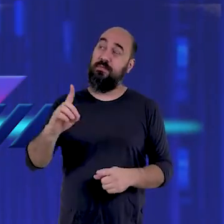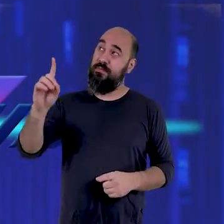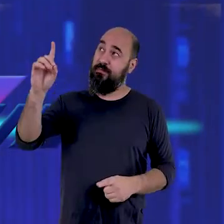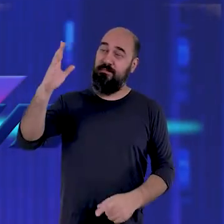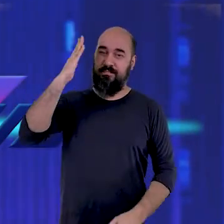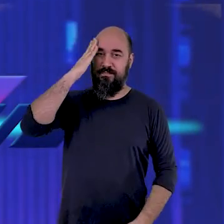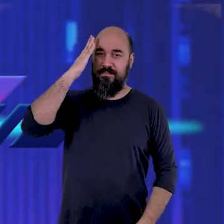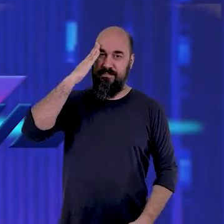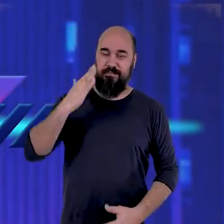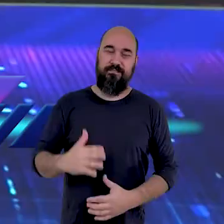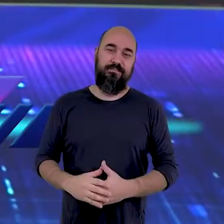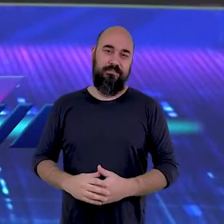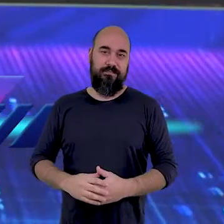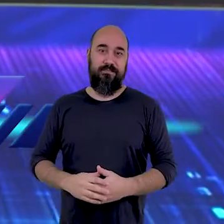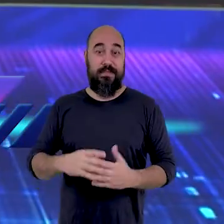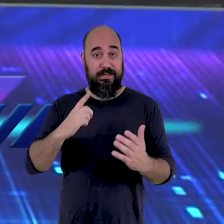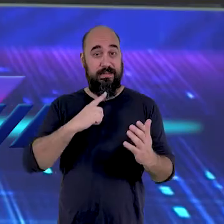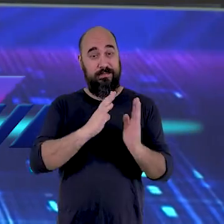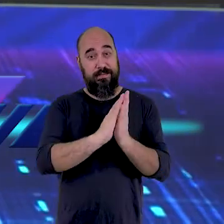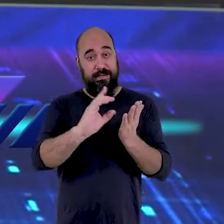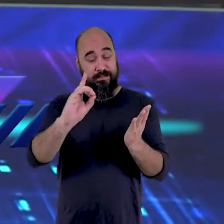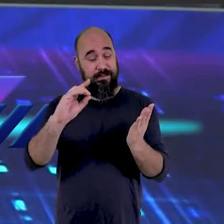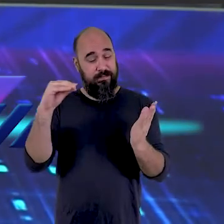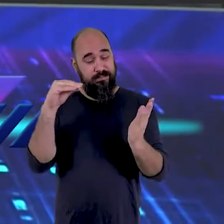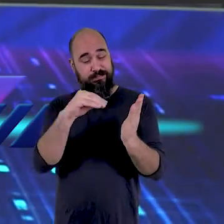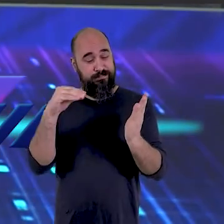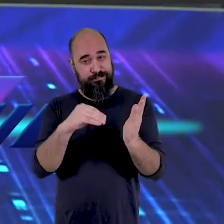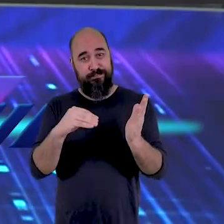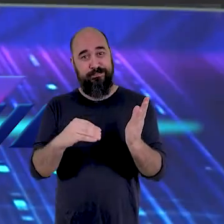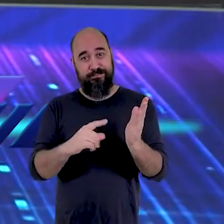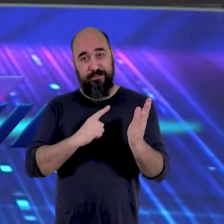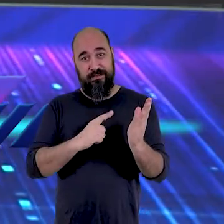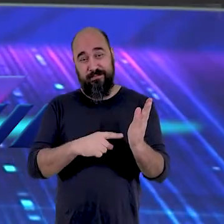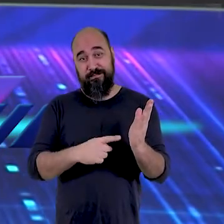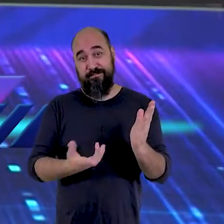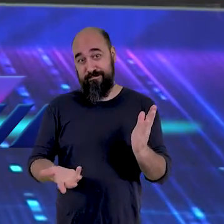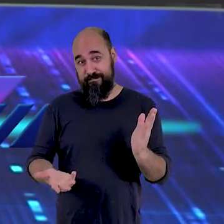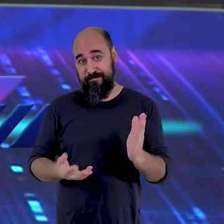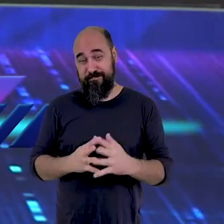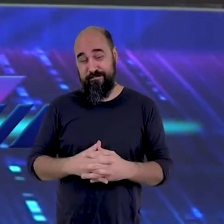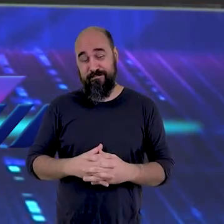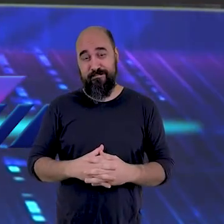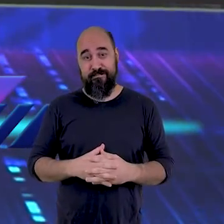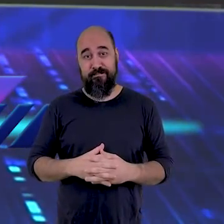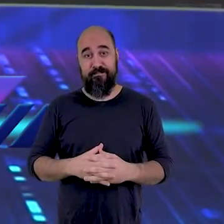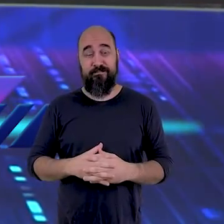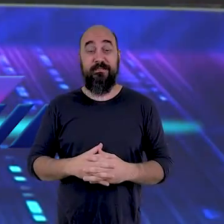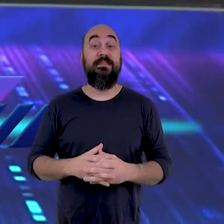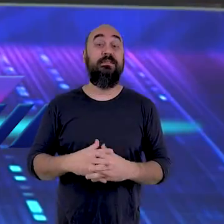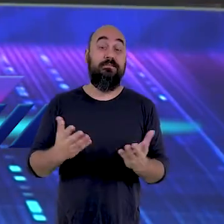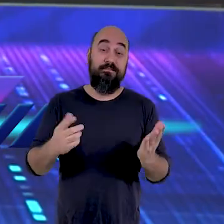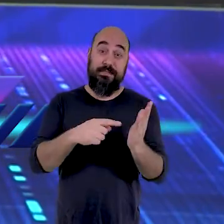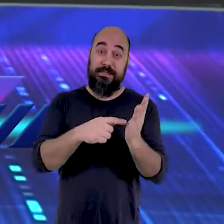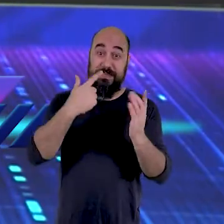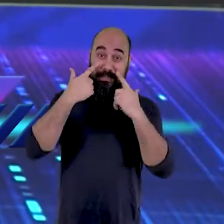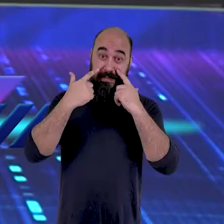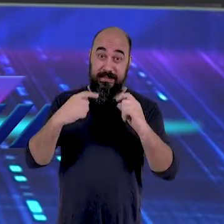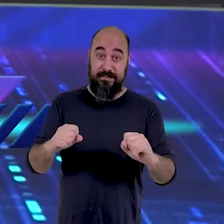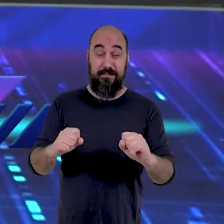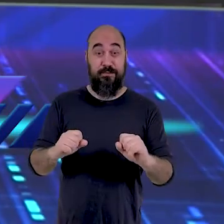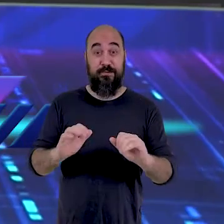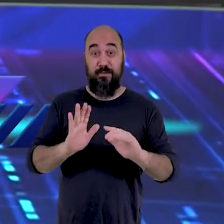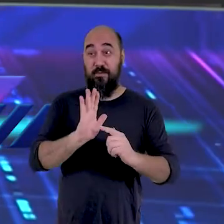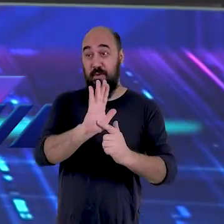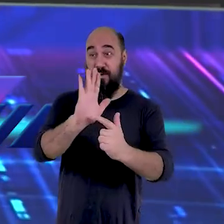futuro. A profecia bíblica afirma também que o testemunho da Bíblia não